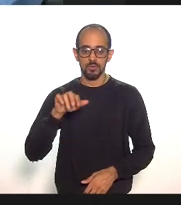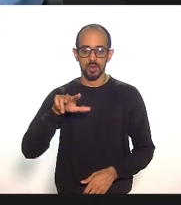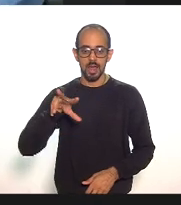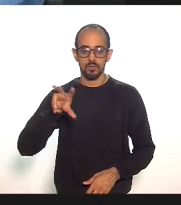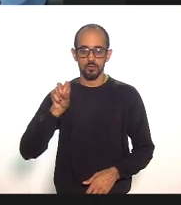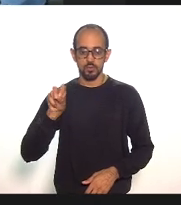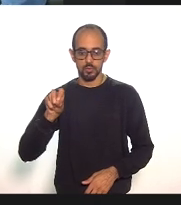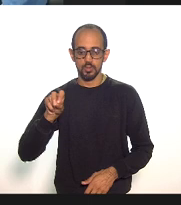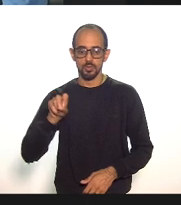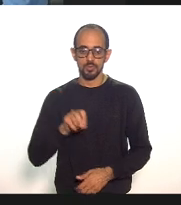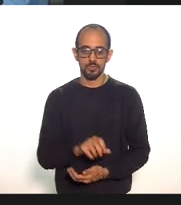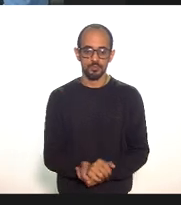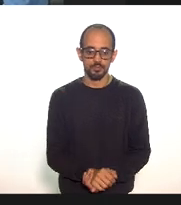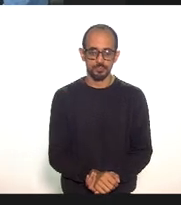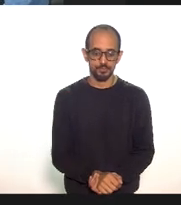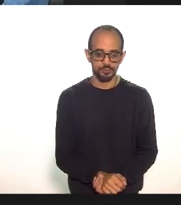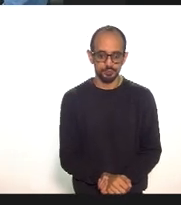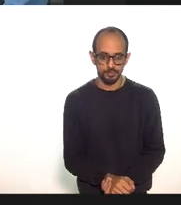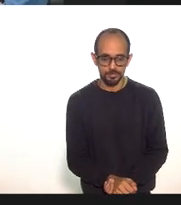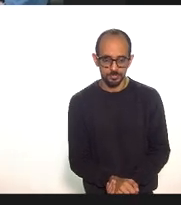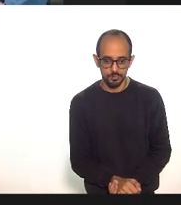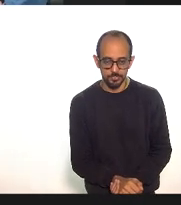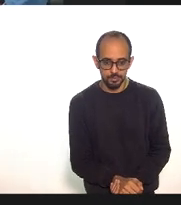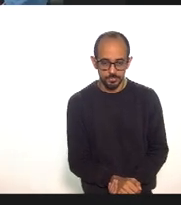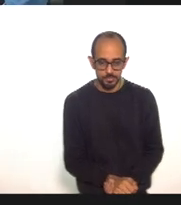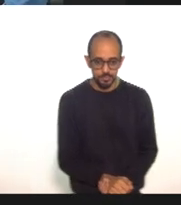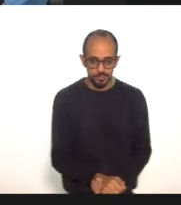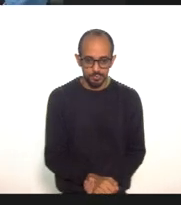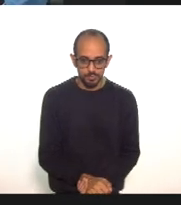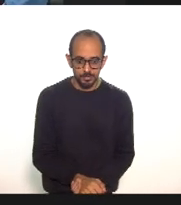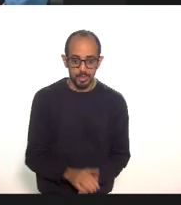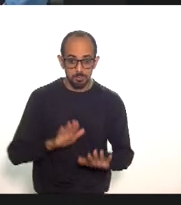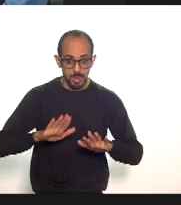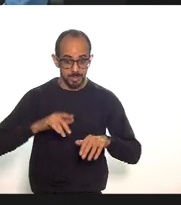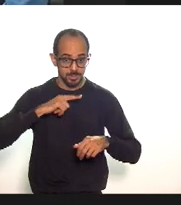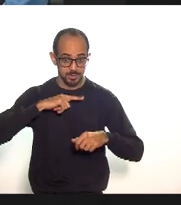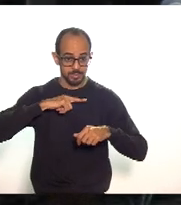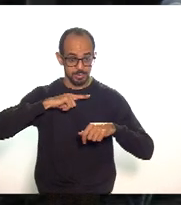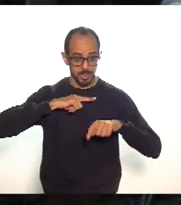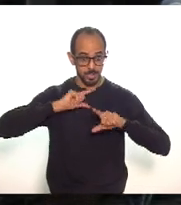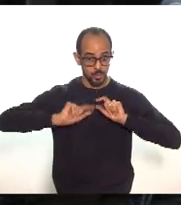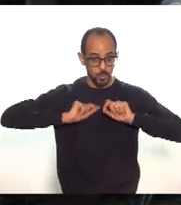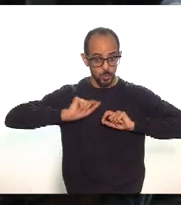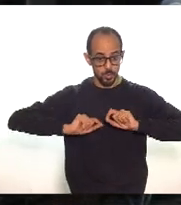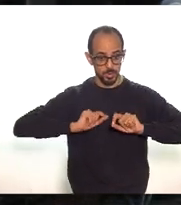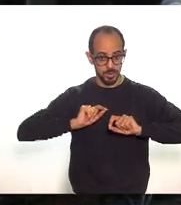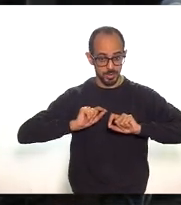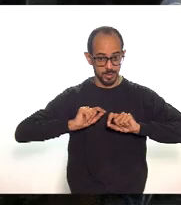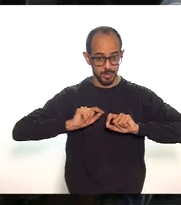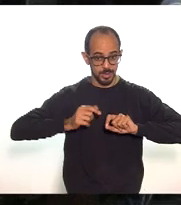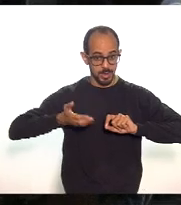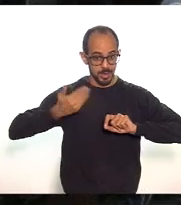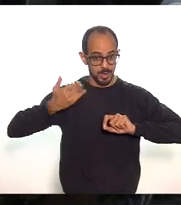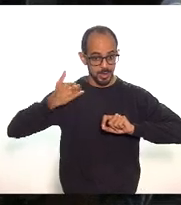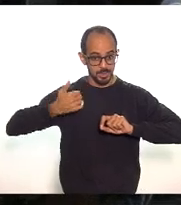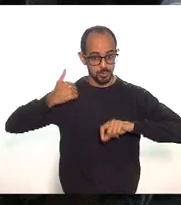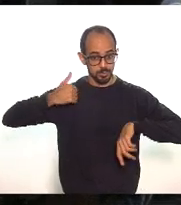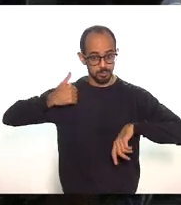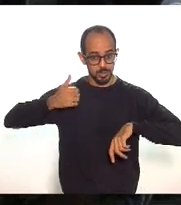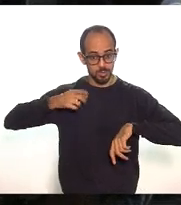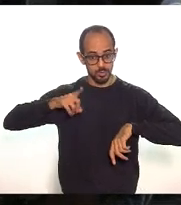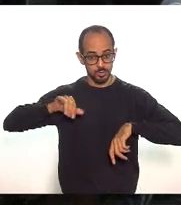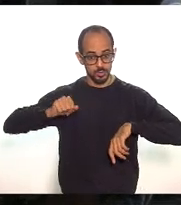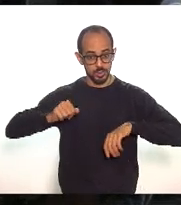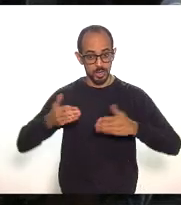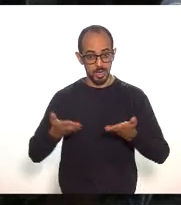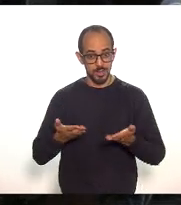Serafini. Ok. Mas tem um detalhe, salvo o primeiro dia, antes era agropecuária. Agora